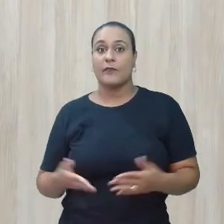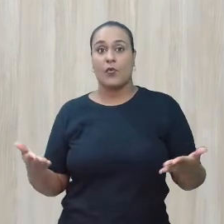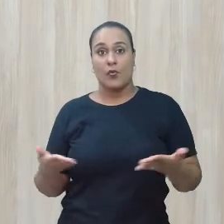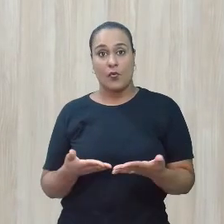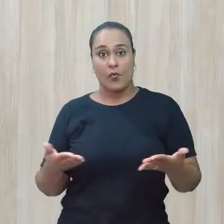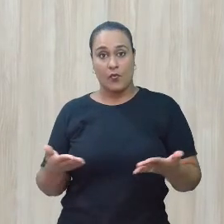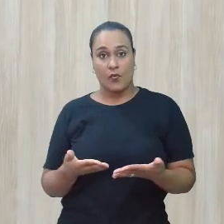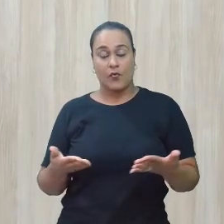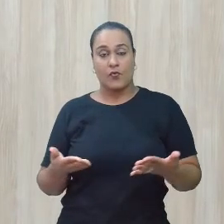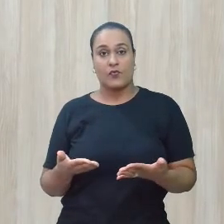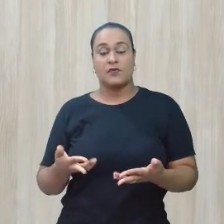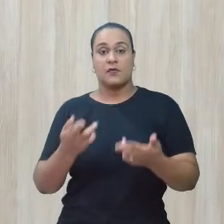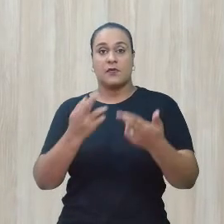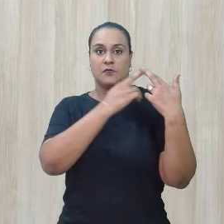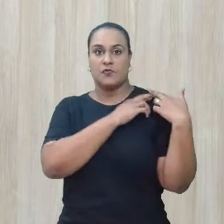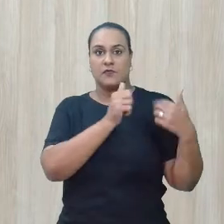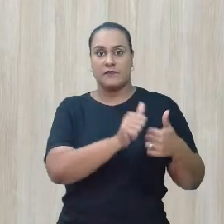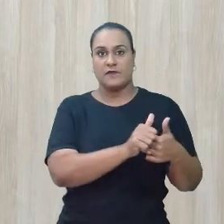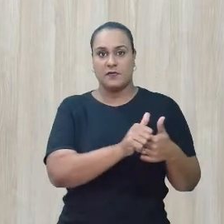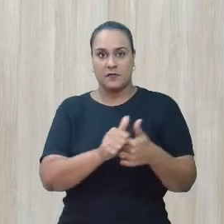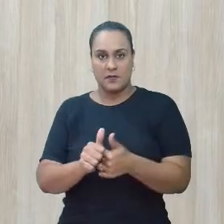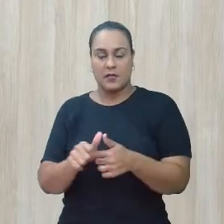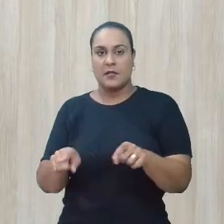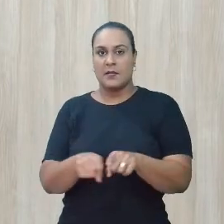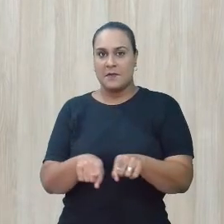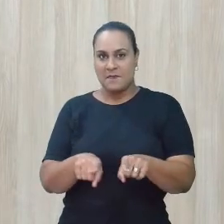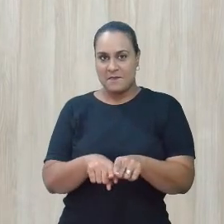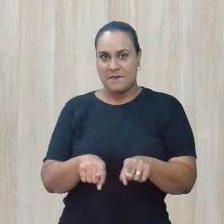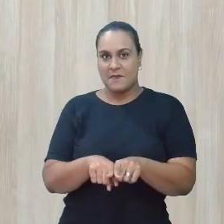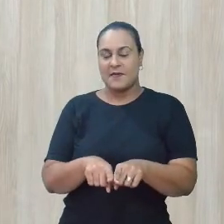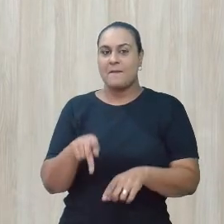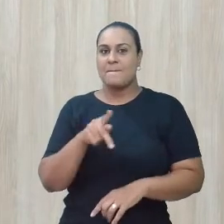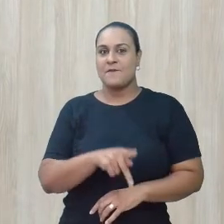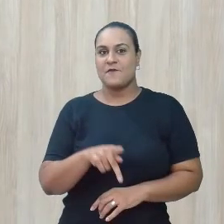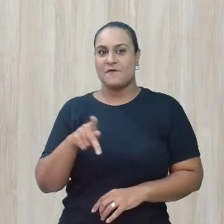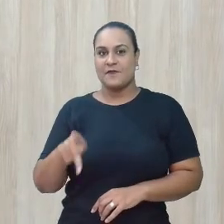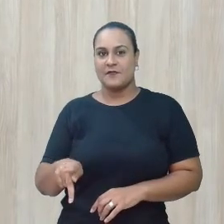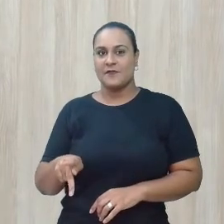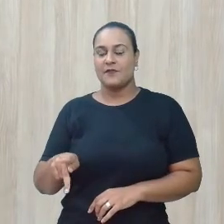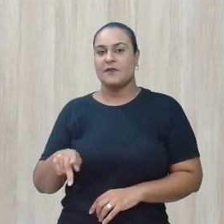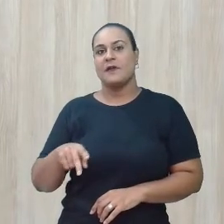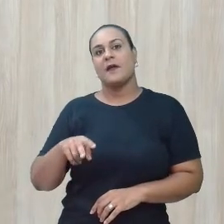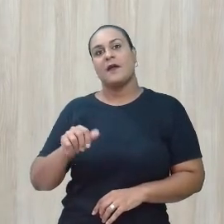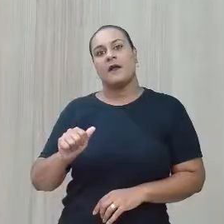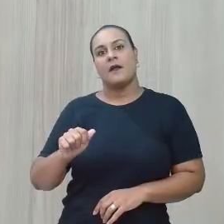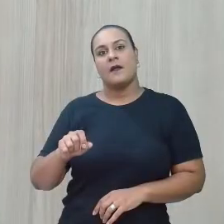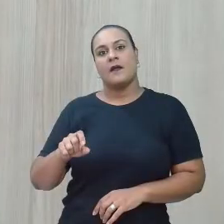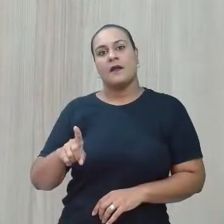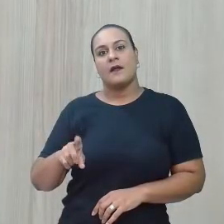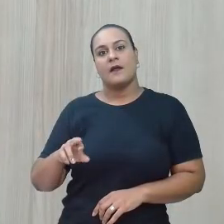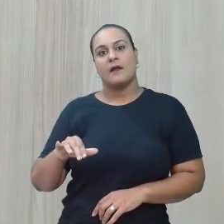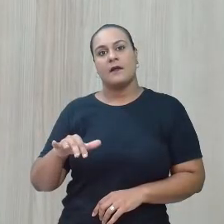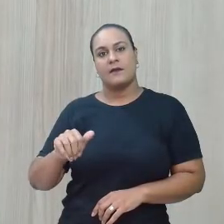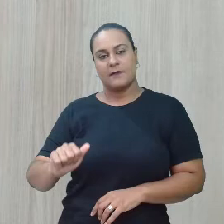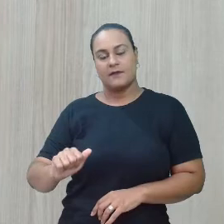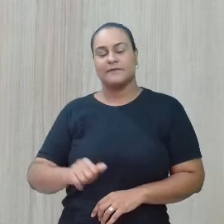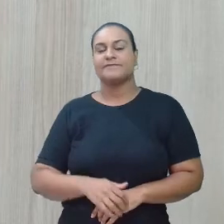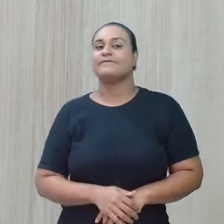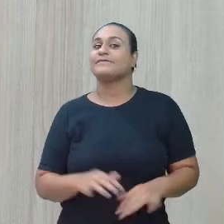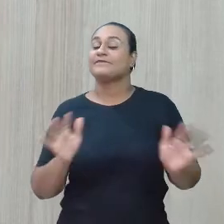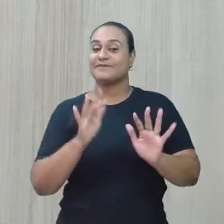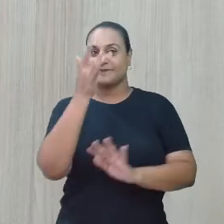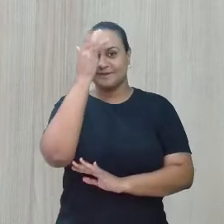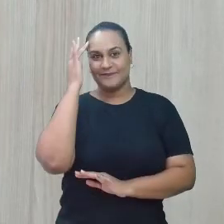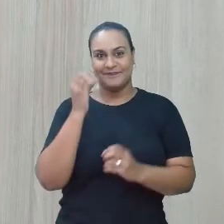comunicação hoje, quem faz o nosso chat é a professora também de língua portuguesa, Adriana Maria. Vamos dar um oi para ela? Olá, pessoal,